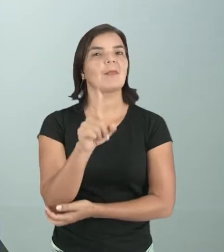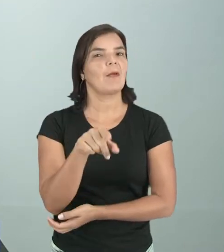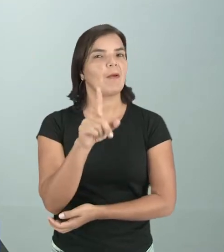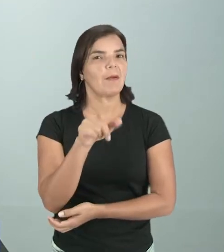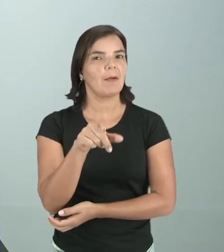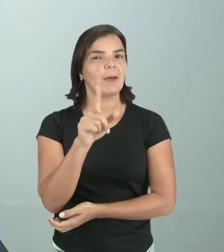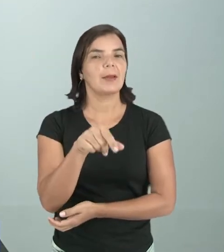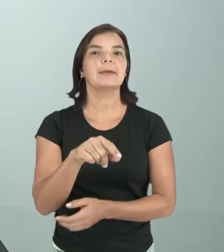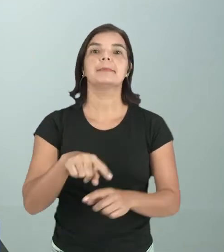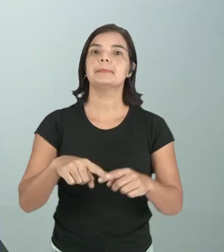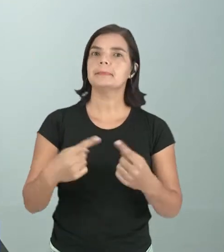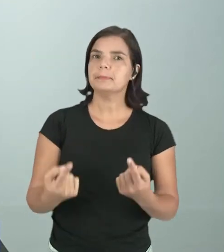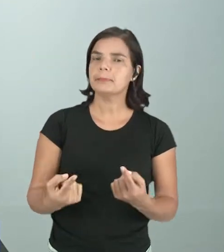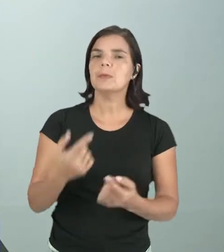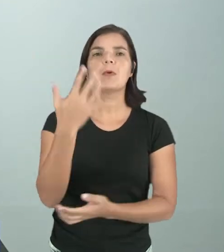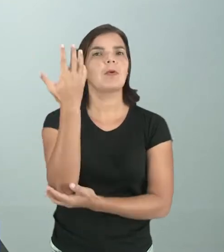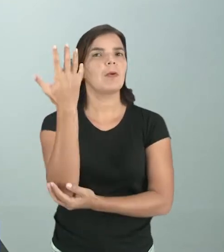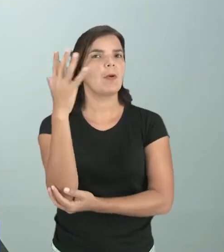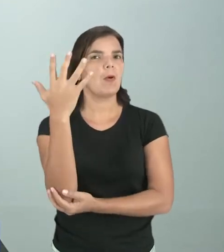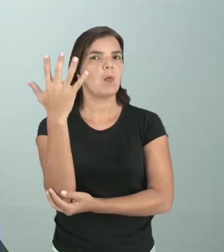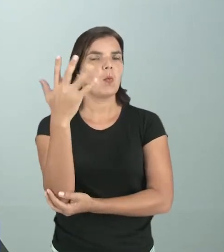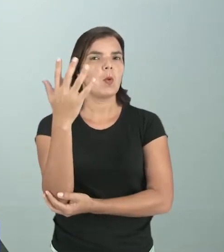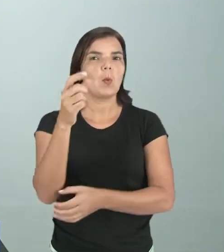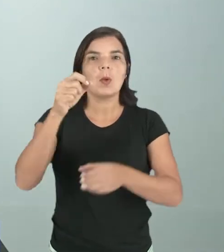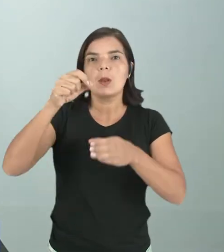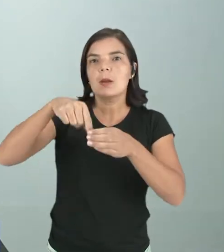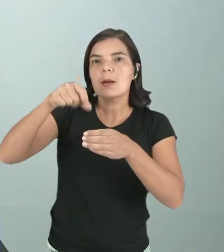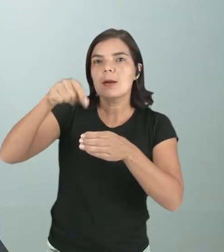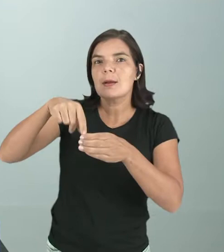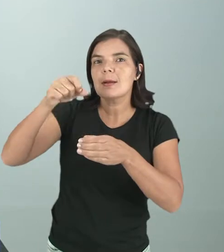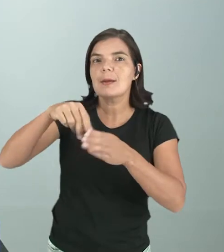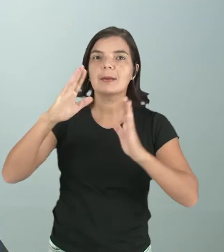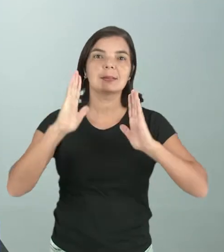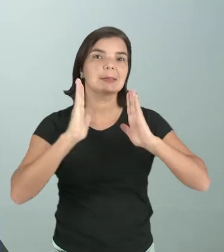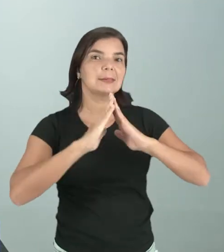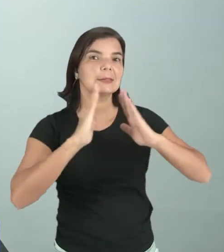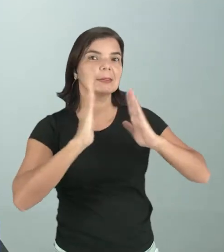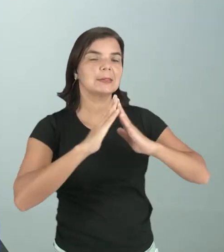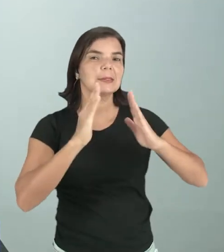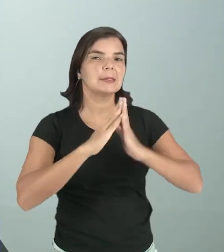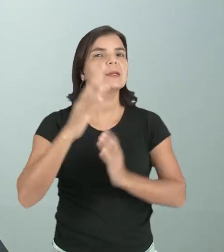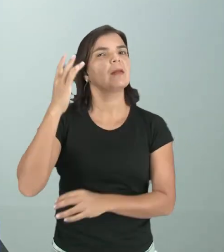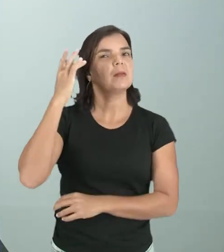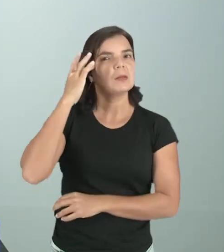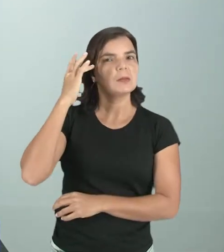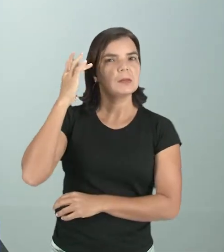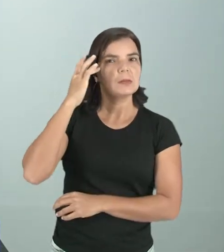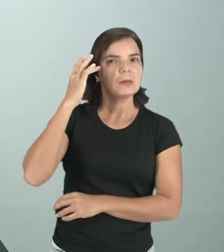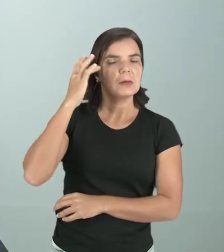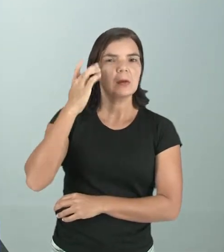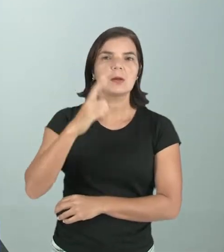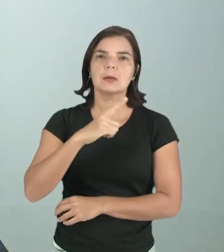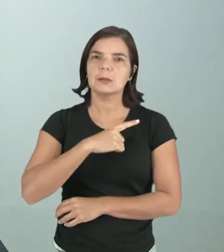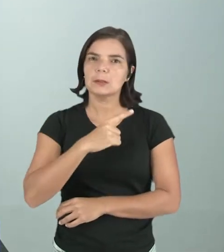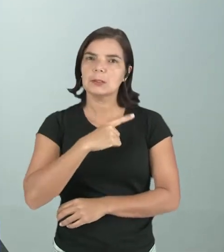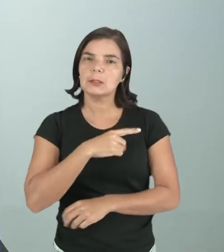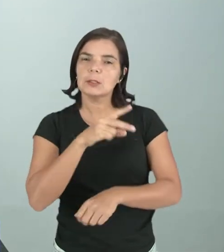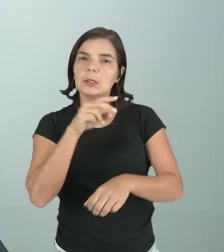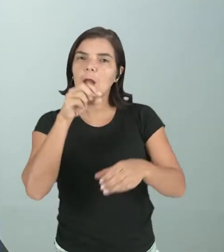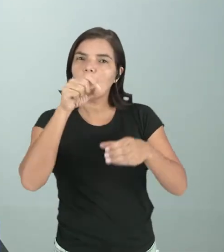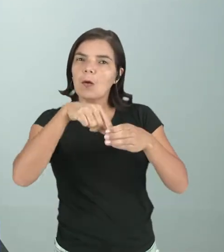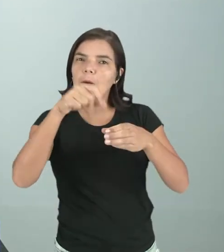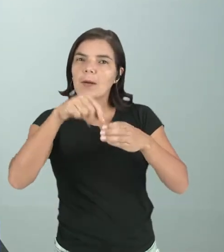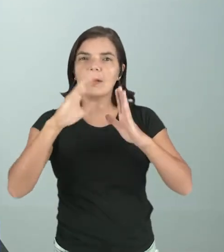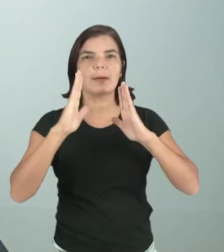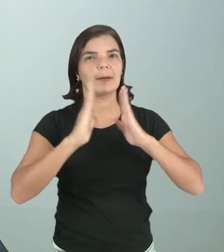as plantas, mas aquelas plantas que nós cultivamos em casa. E aí, será que tem alguém que cultiva plantas